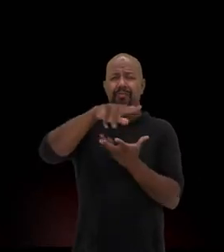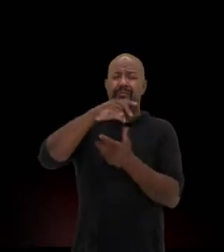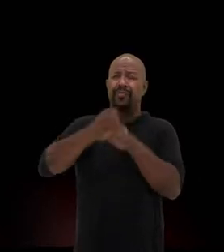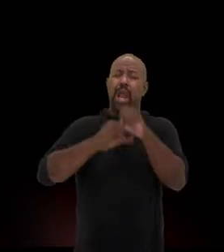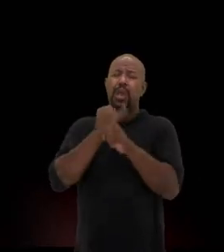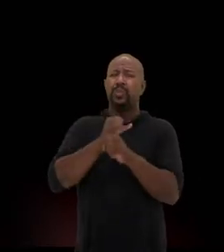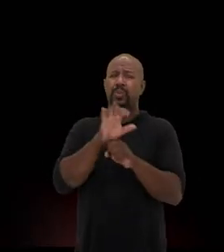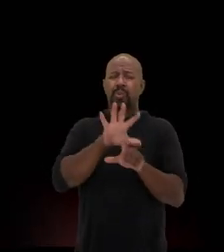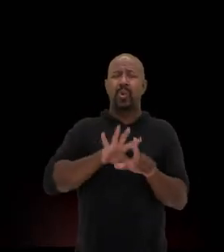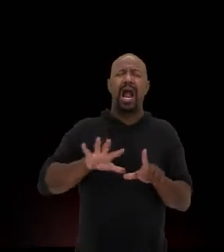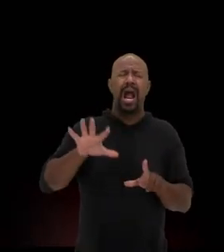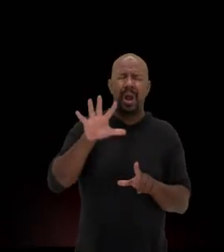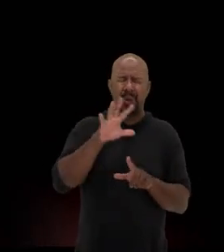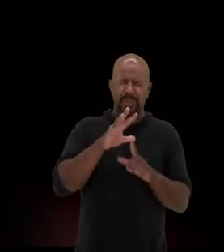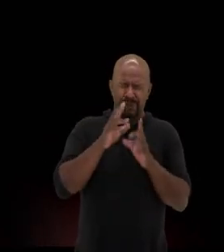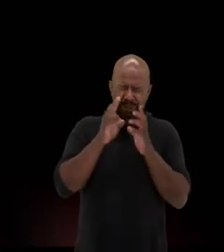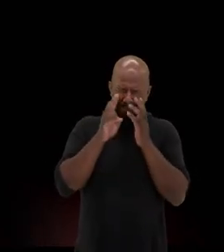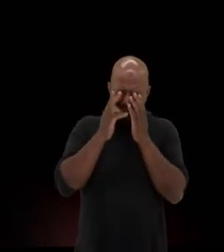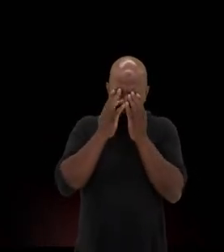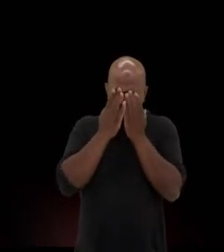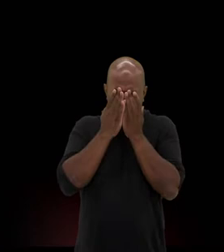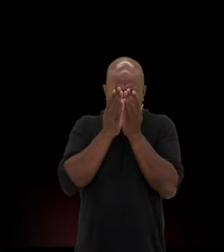com intensidade.